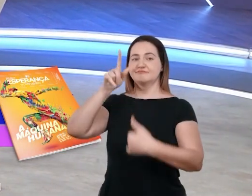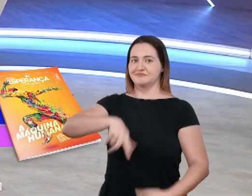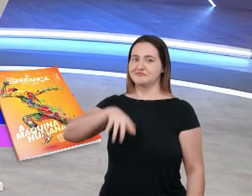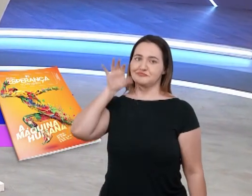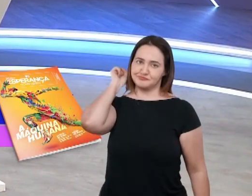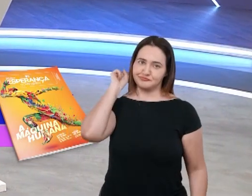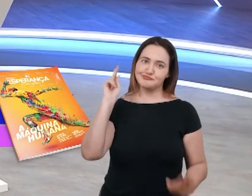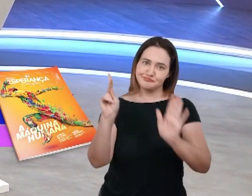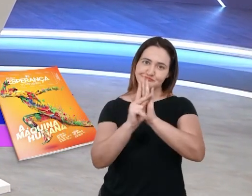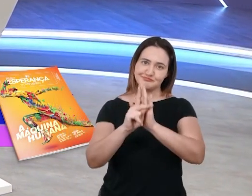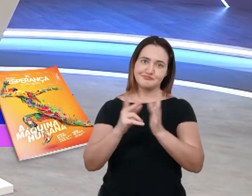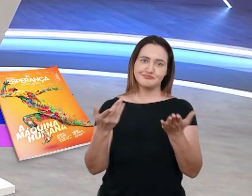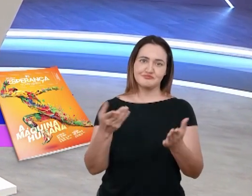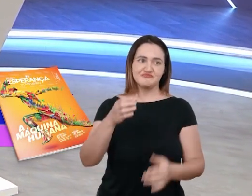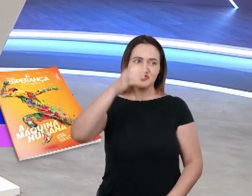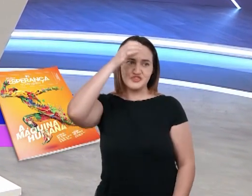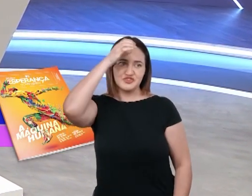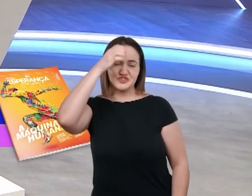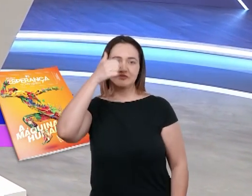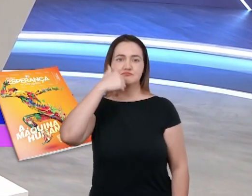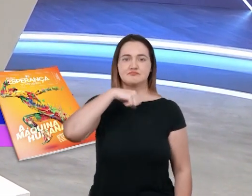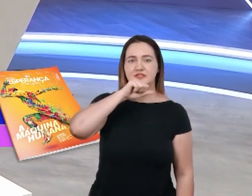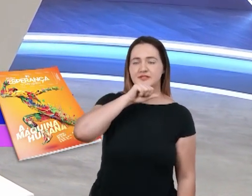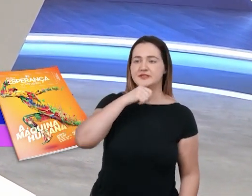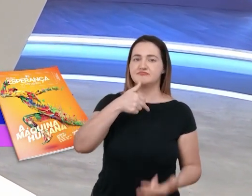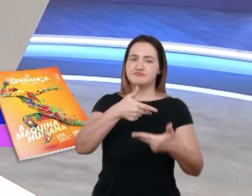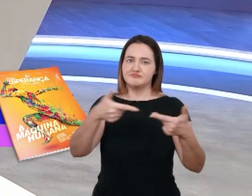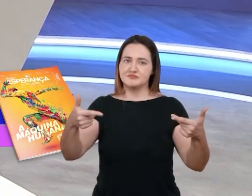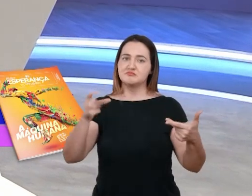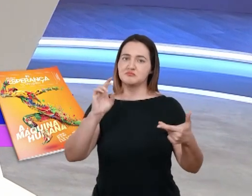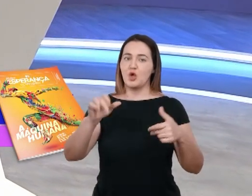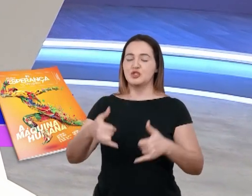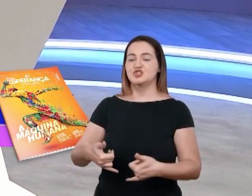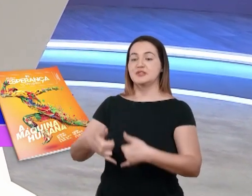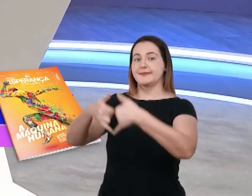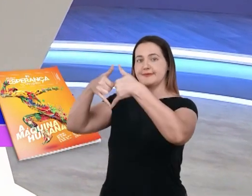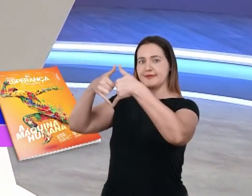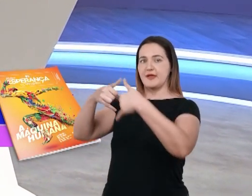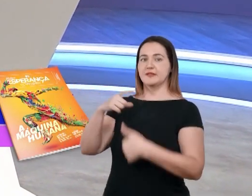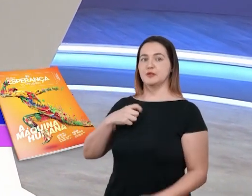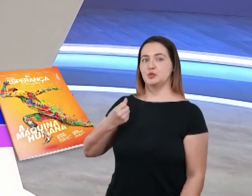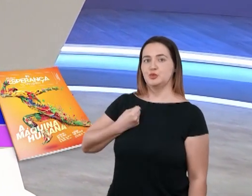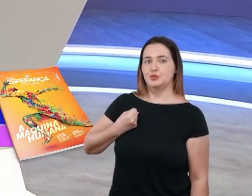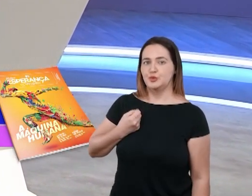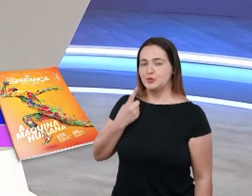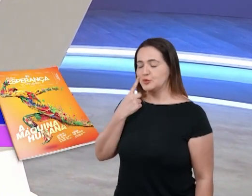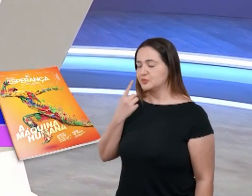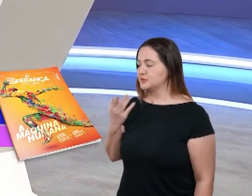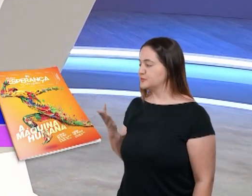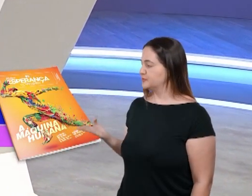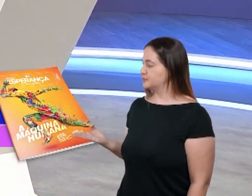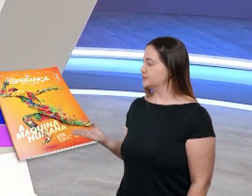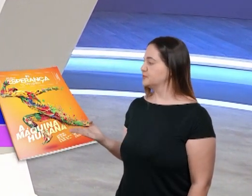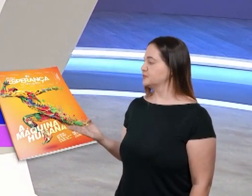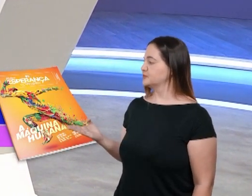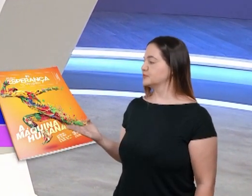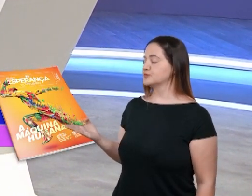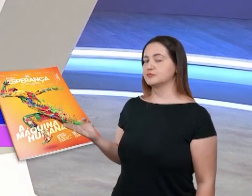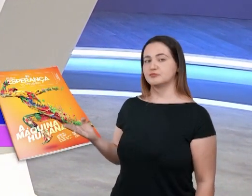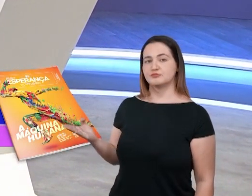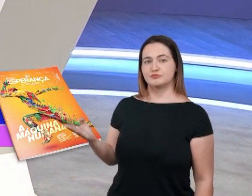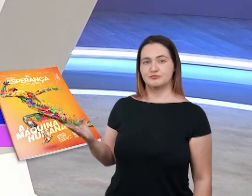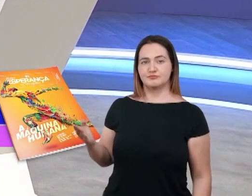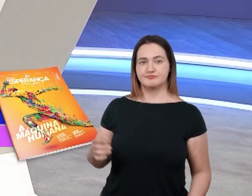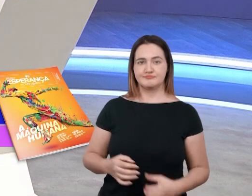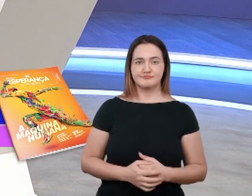olha, 12 21 27 31 21. Vou repetir, 12 21 27 31